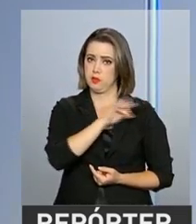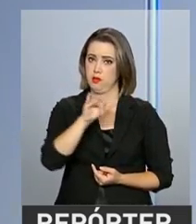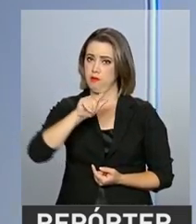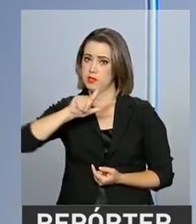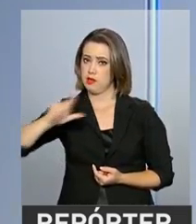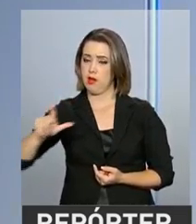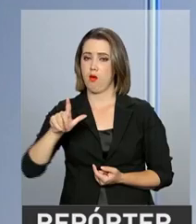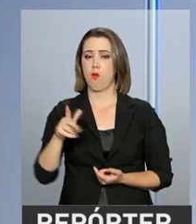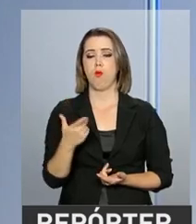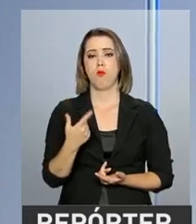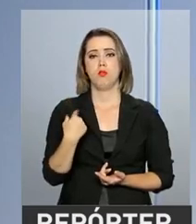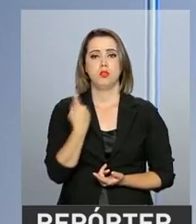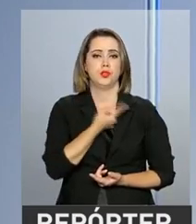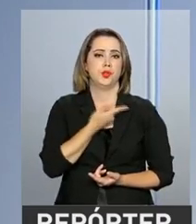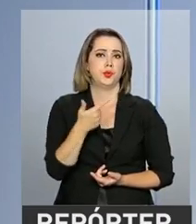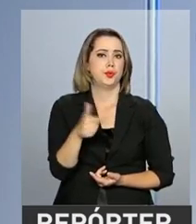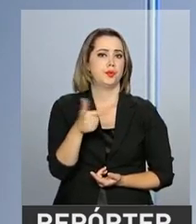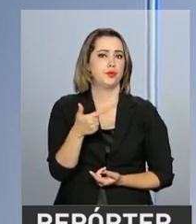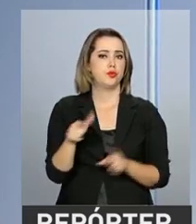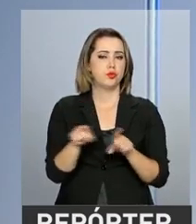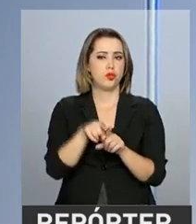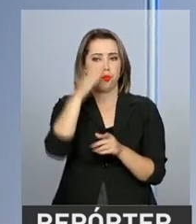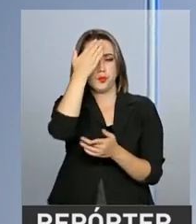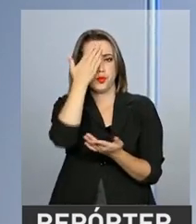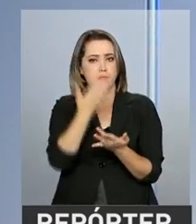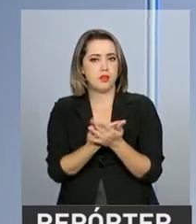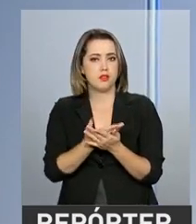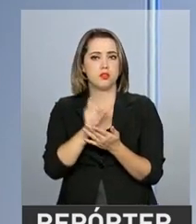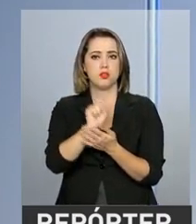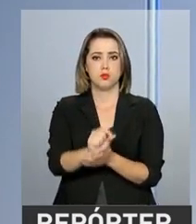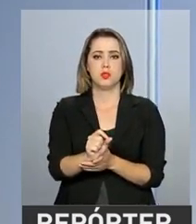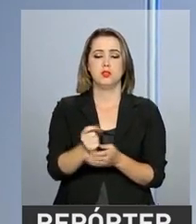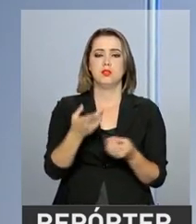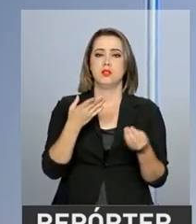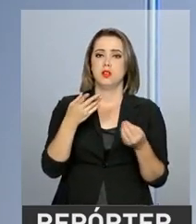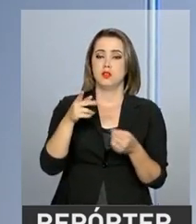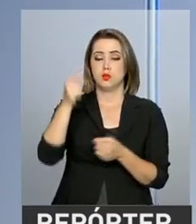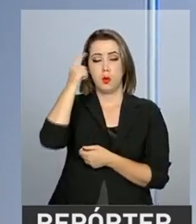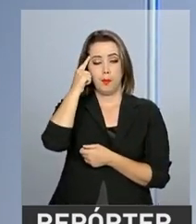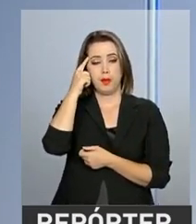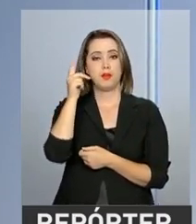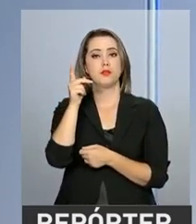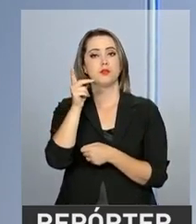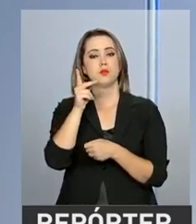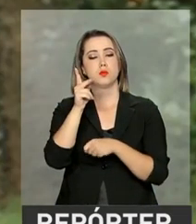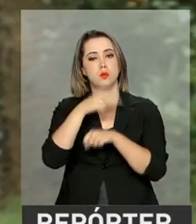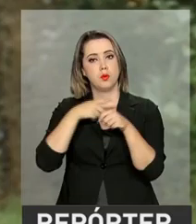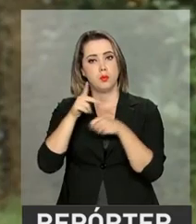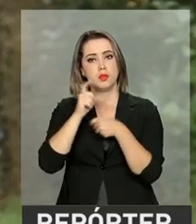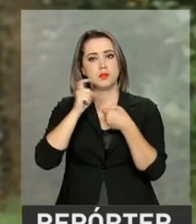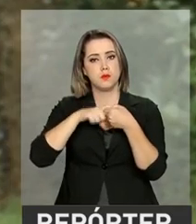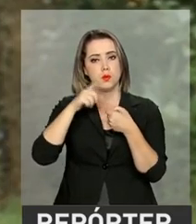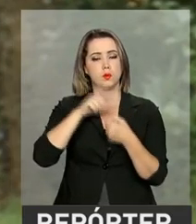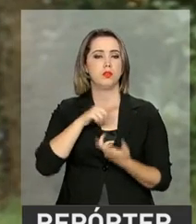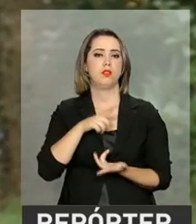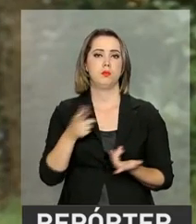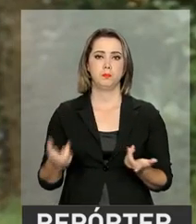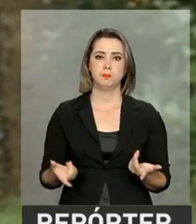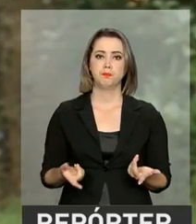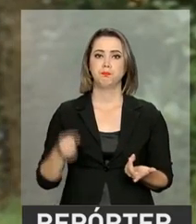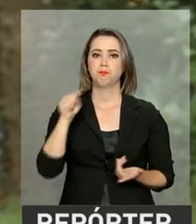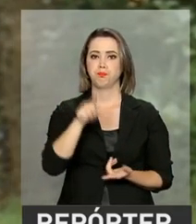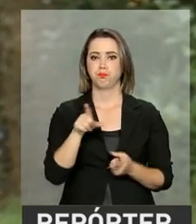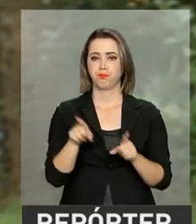fiscal, nós não teríamos a credibilidade que eu penso que o país está reconquistando. O presidente também